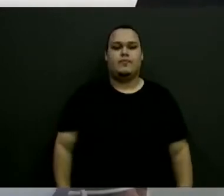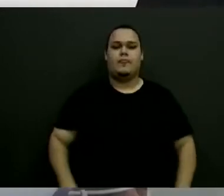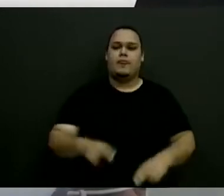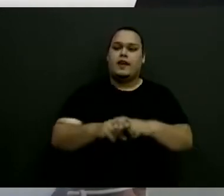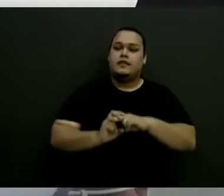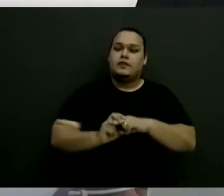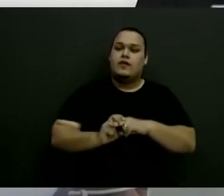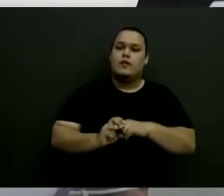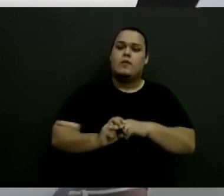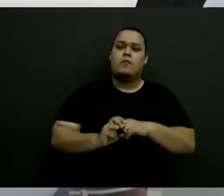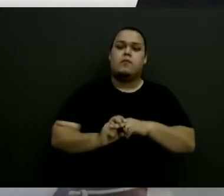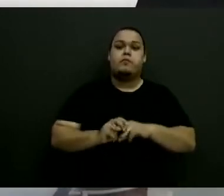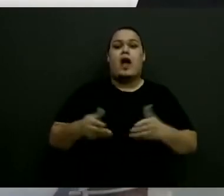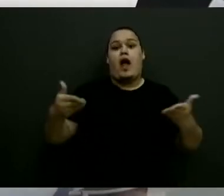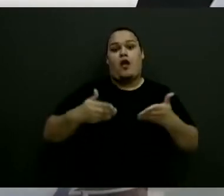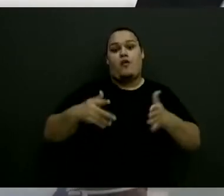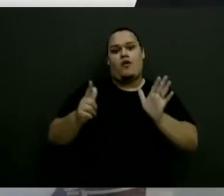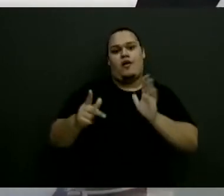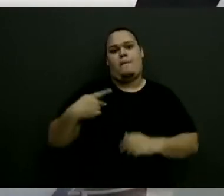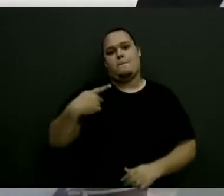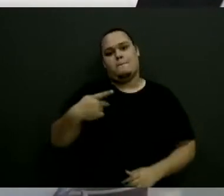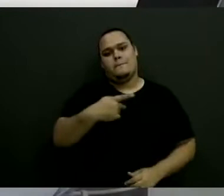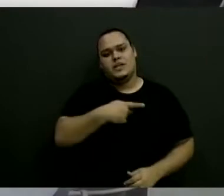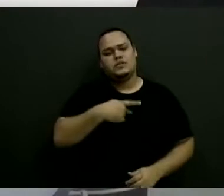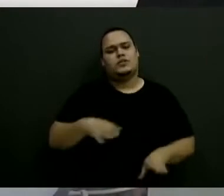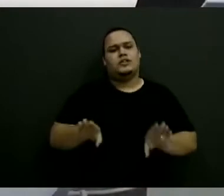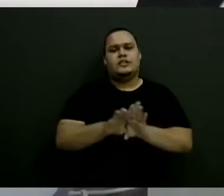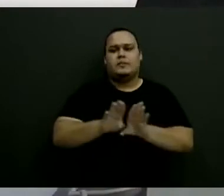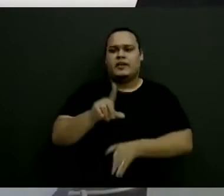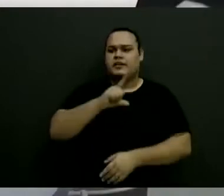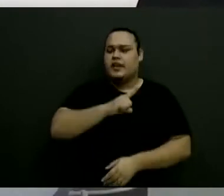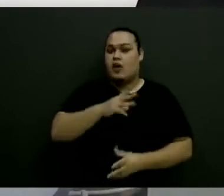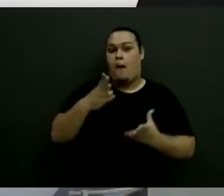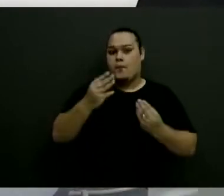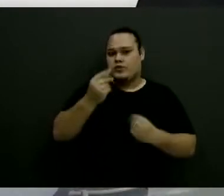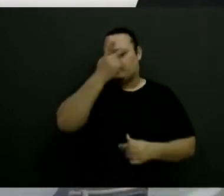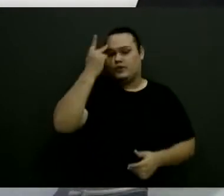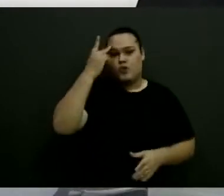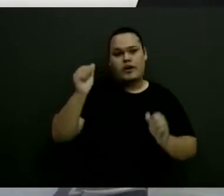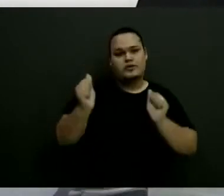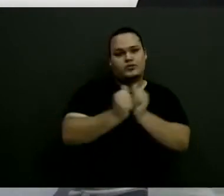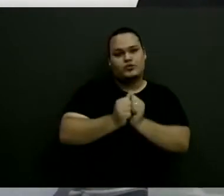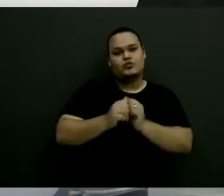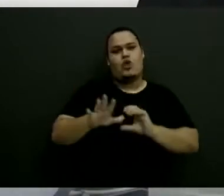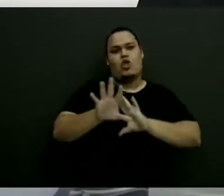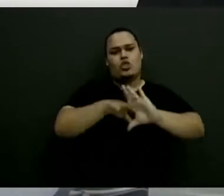estou a falar para os pastores que estão conosco pelo canal do YouTube, que